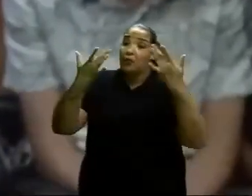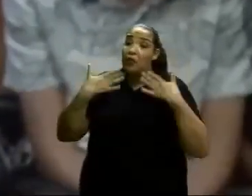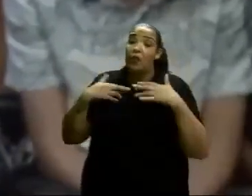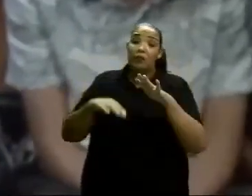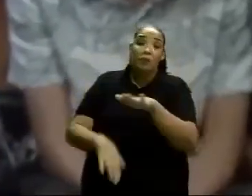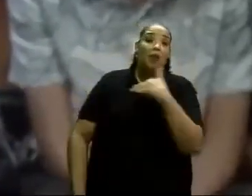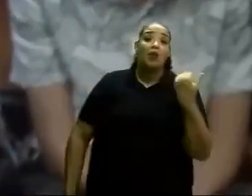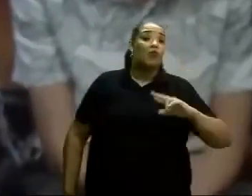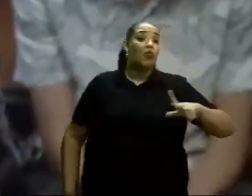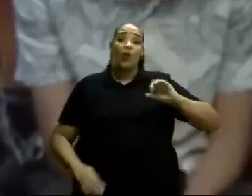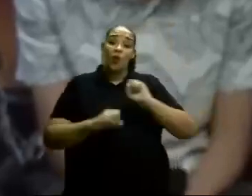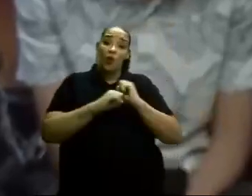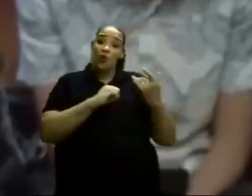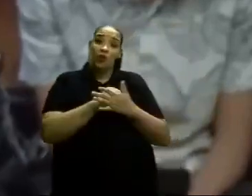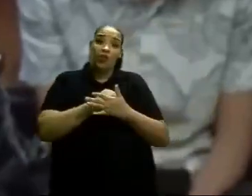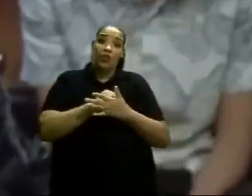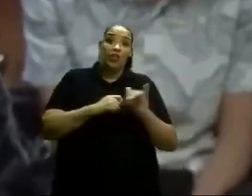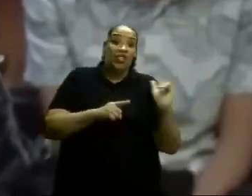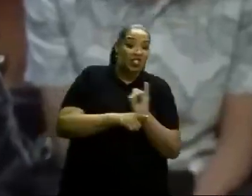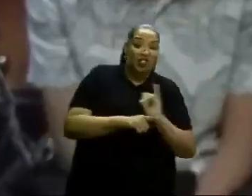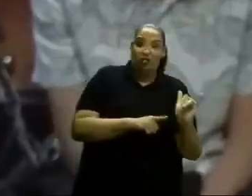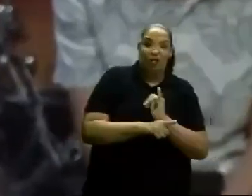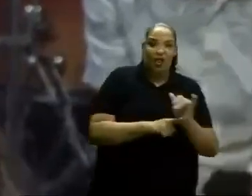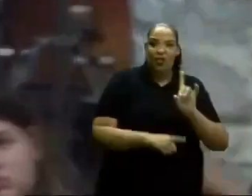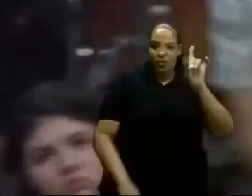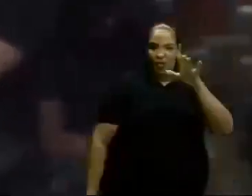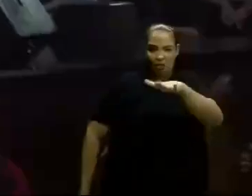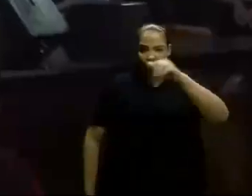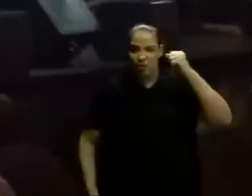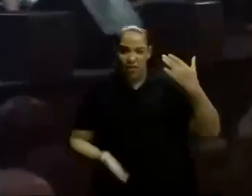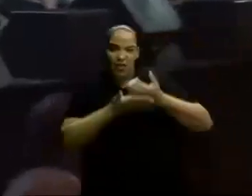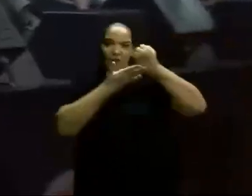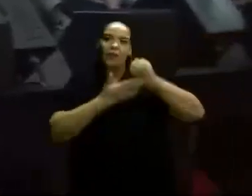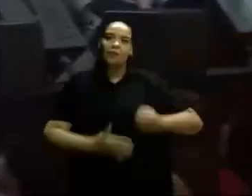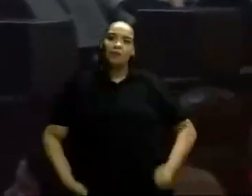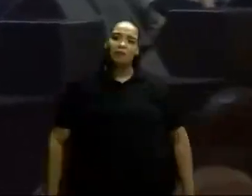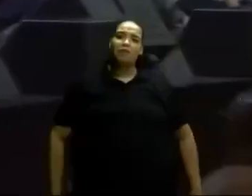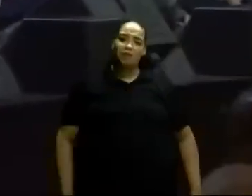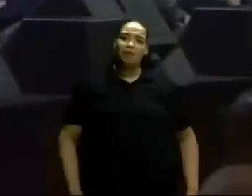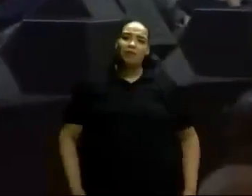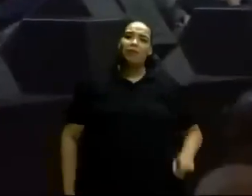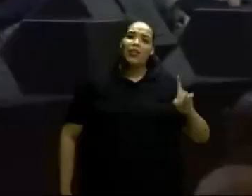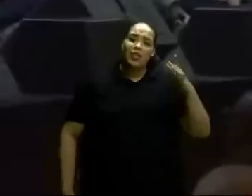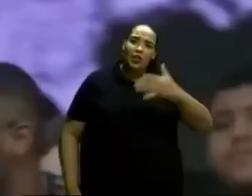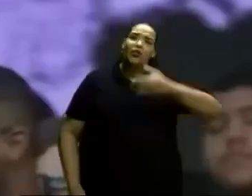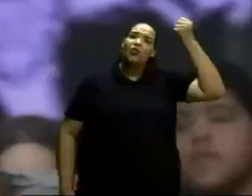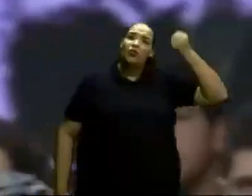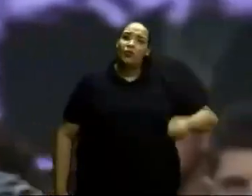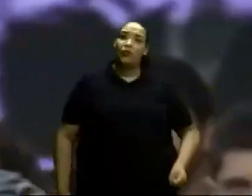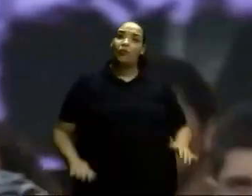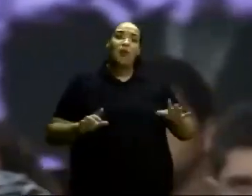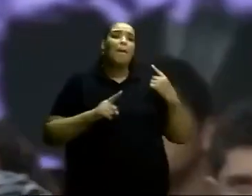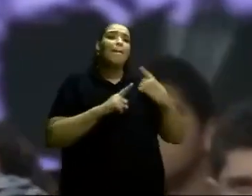não foi o Covid que matou, não. O Covid foi só a ferramenta do cumprimento. Foi Deus que recolheu. Foi Deus que levou. Agora, e por